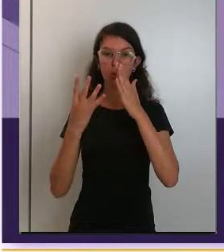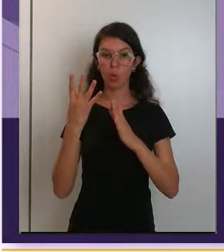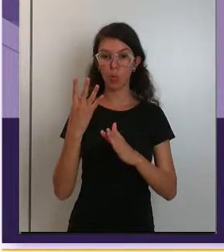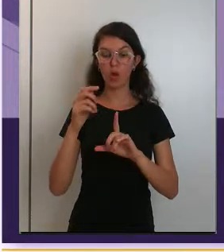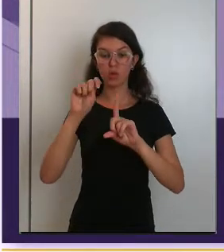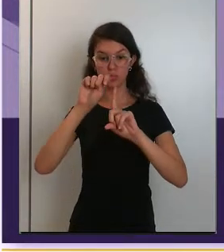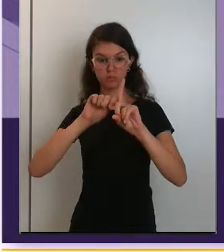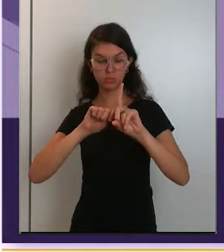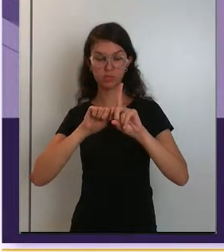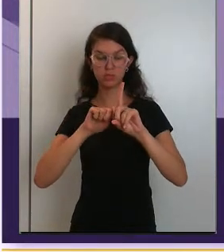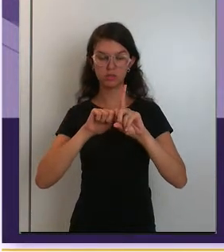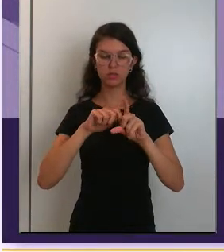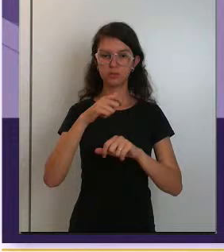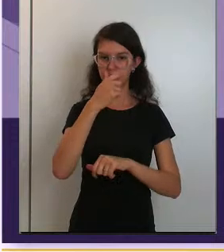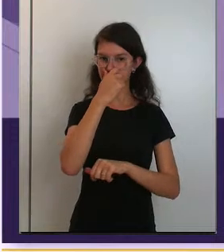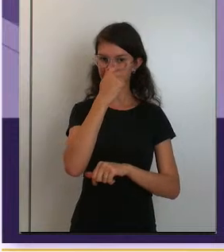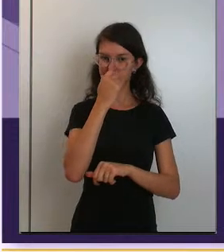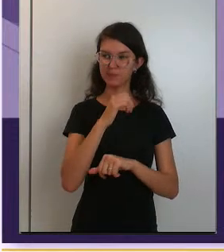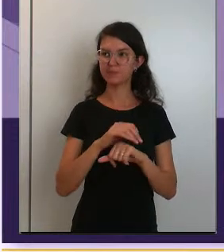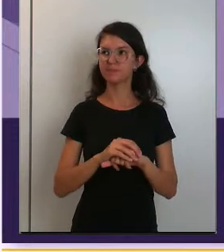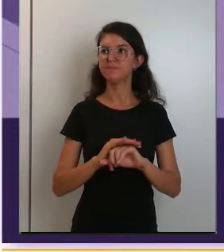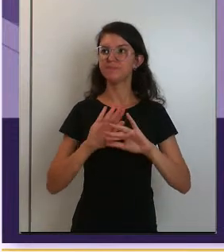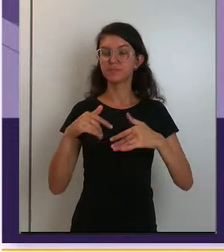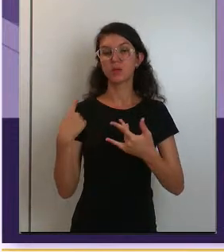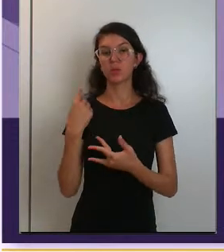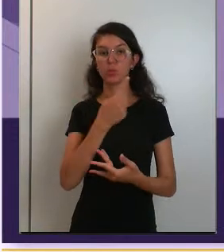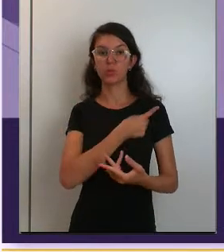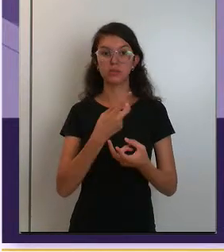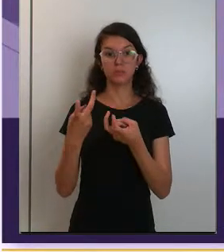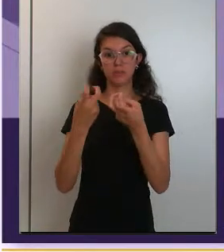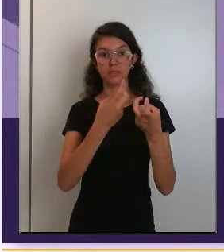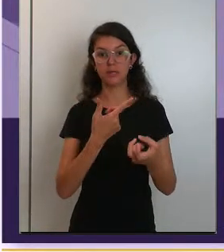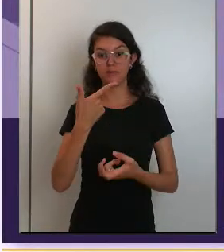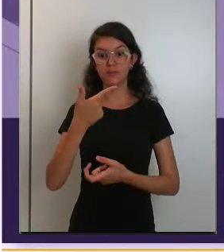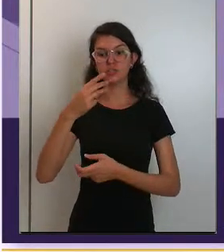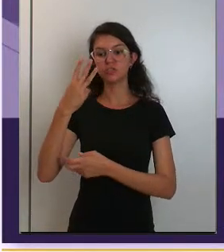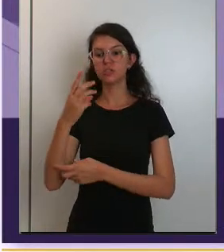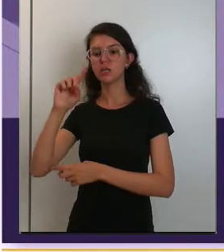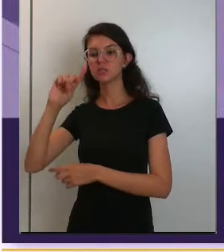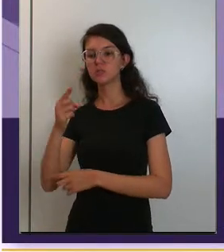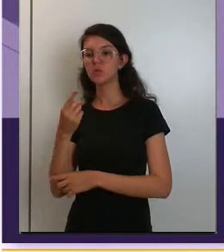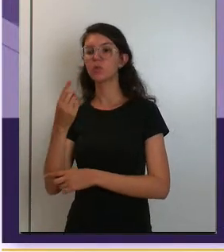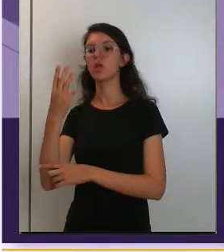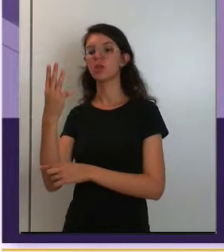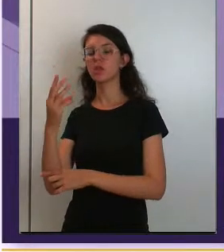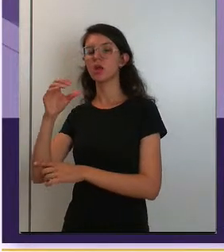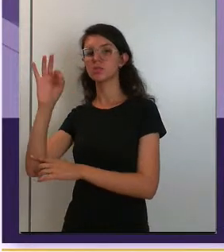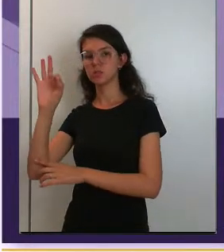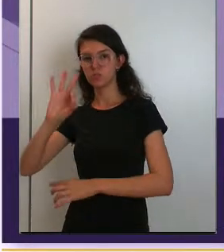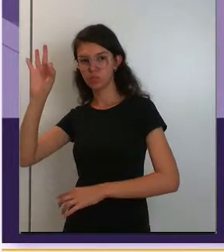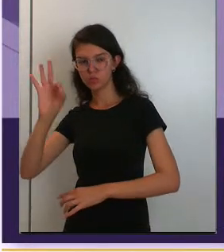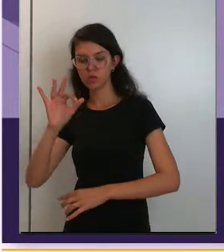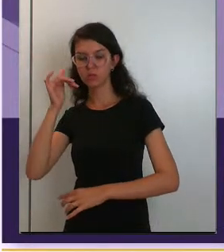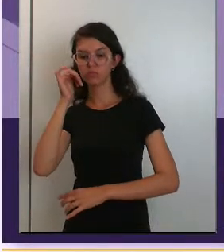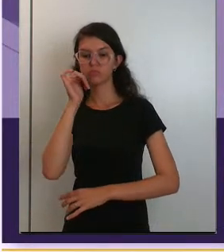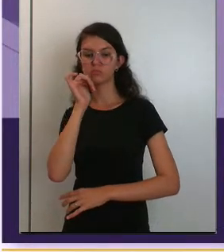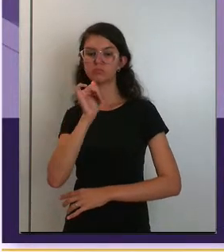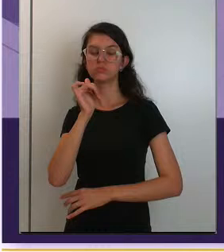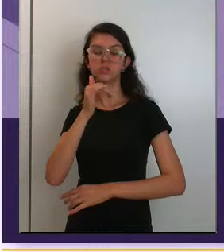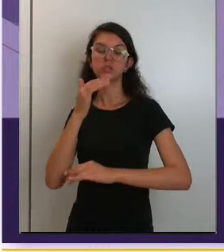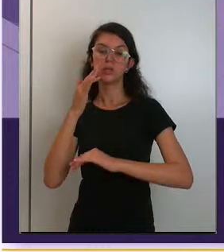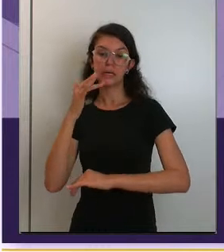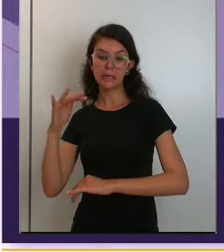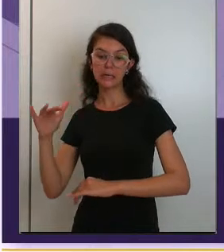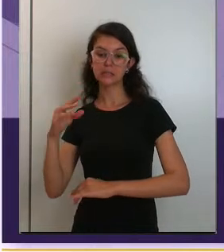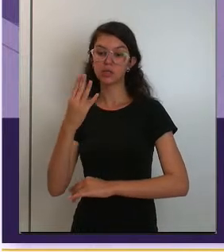né? Onde a gente observa aí que 23,3% das mães de crianças nessa faixa etária de 4 a 5